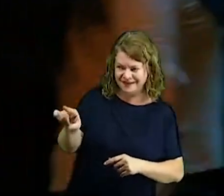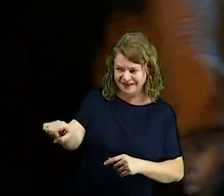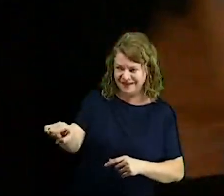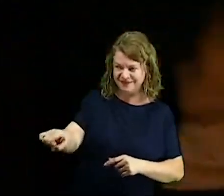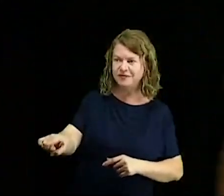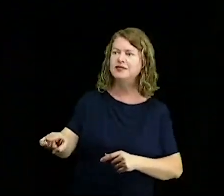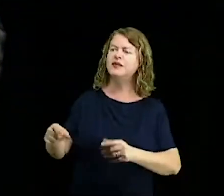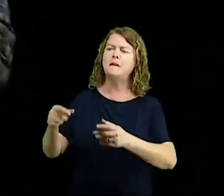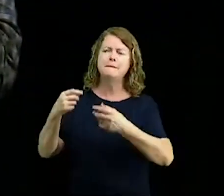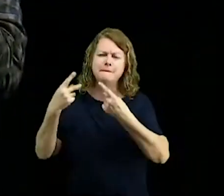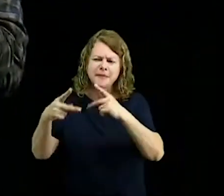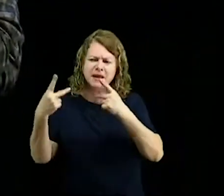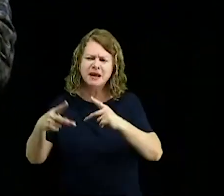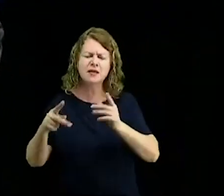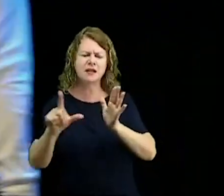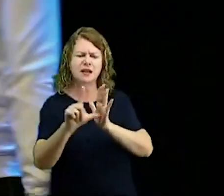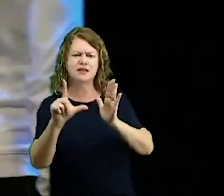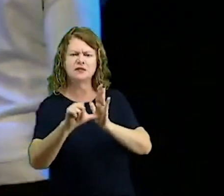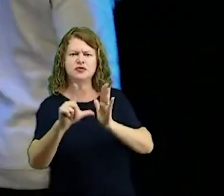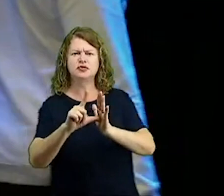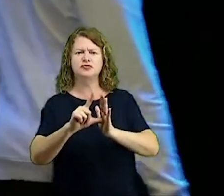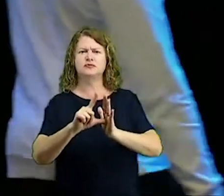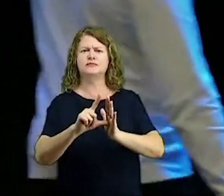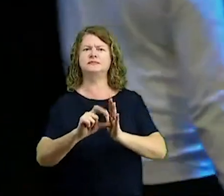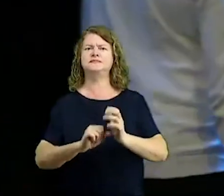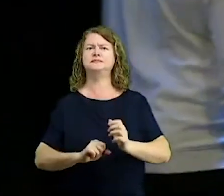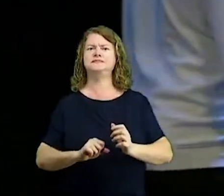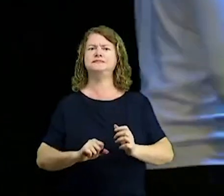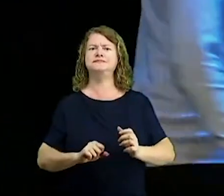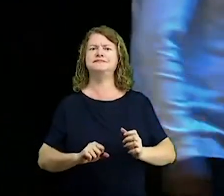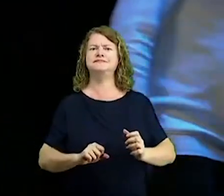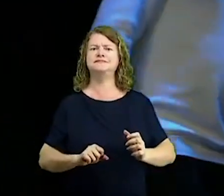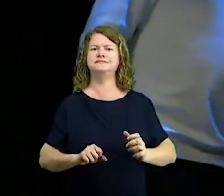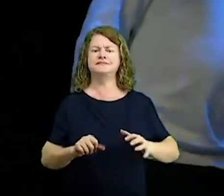Fogo arderá continuamente no altar, Guaratinguetá.